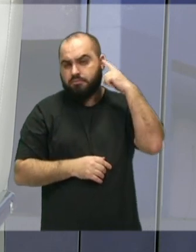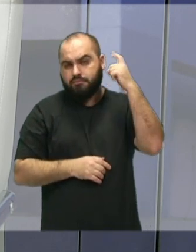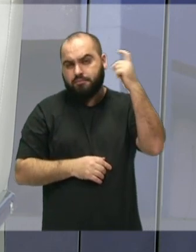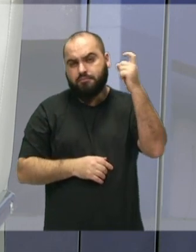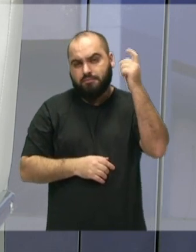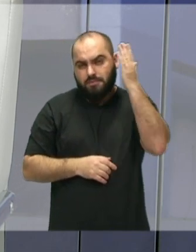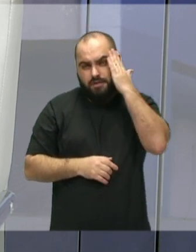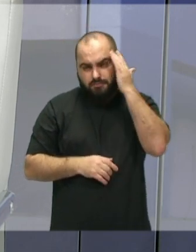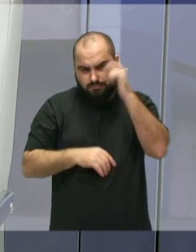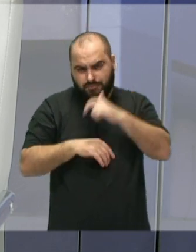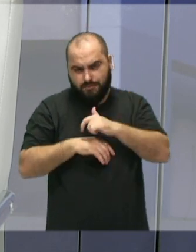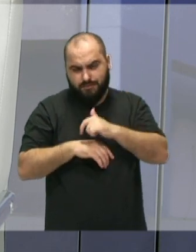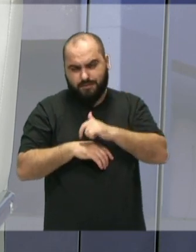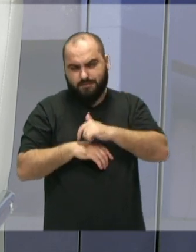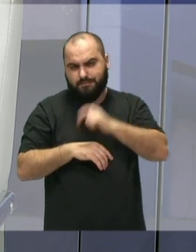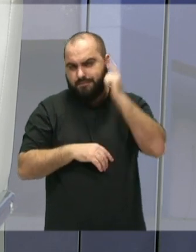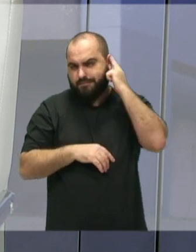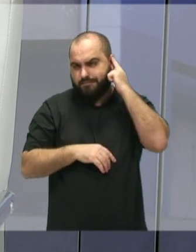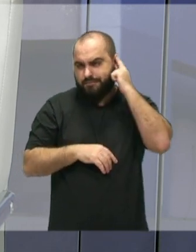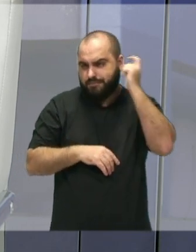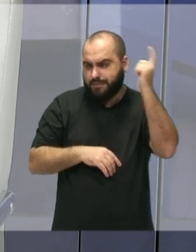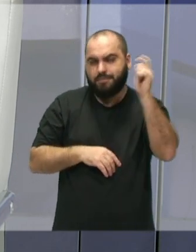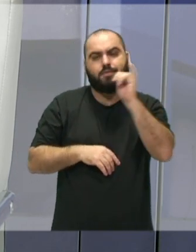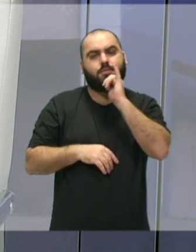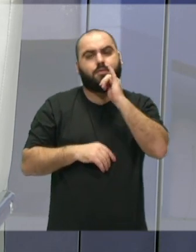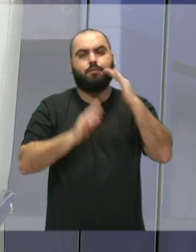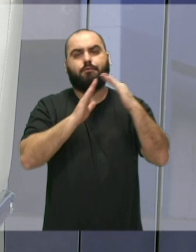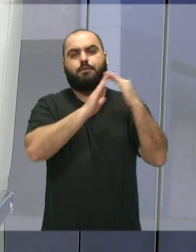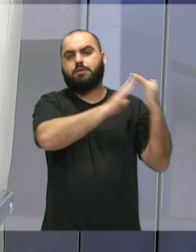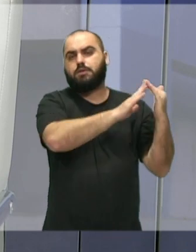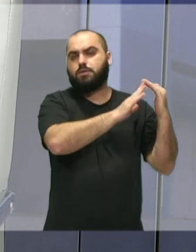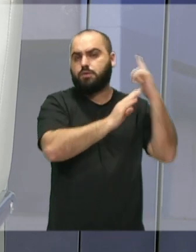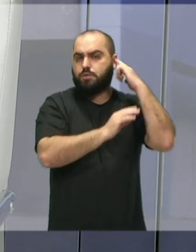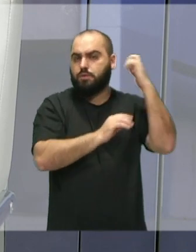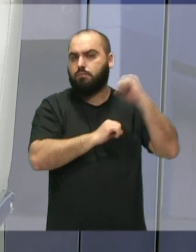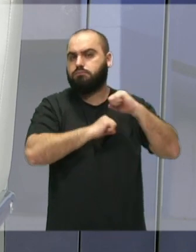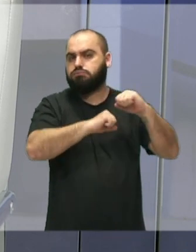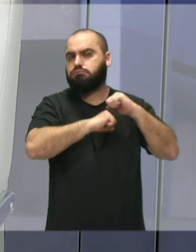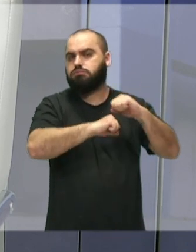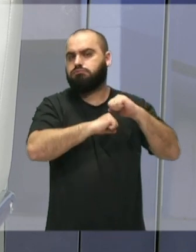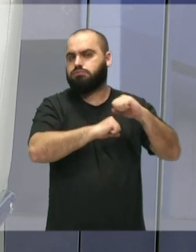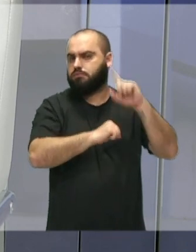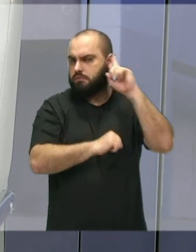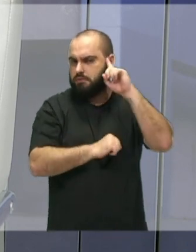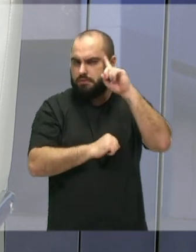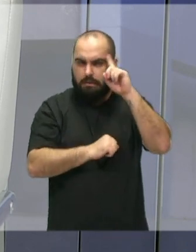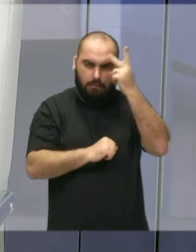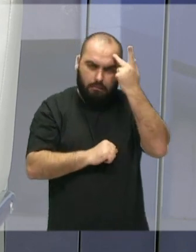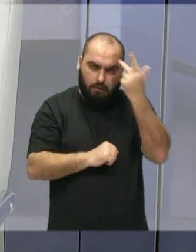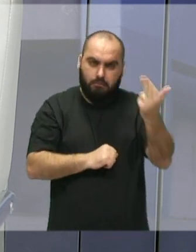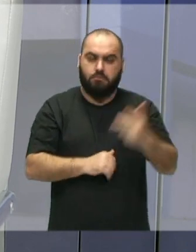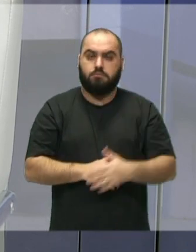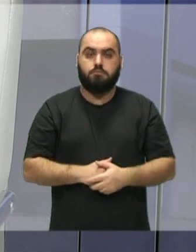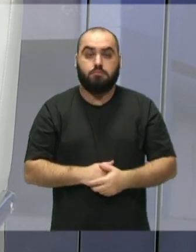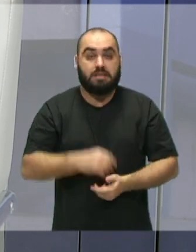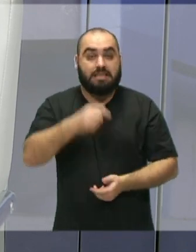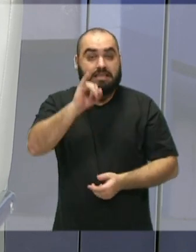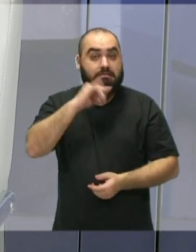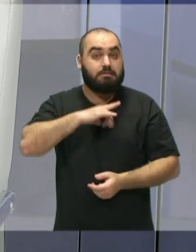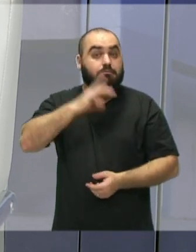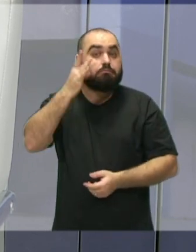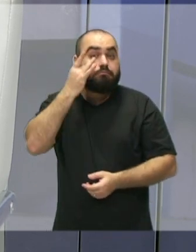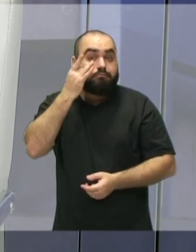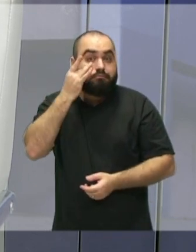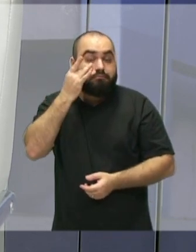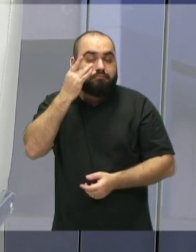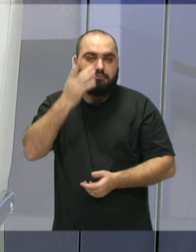aquele do momento, né? Vamos dizer assim, um vizinho com som muito alto, que é o mais comum no dia a dia. Só se houver testemunho. Então, a